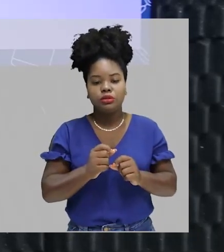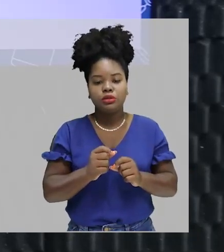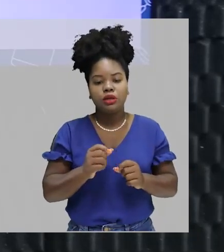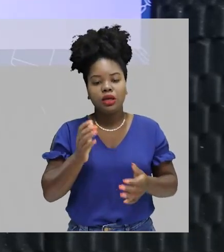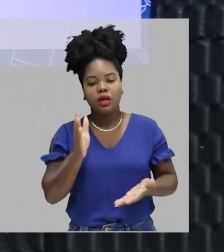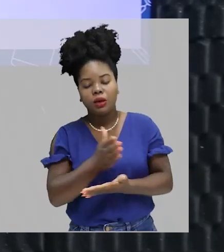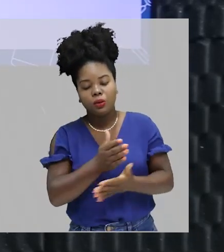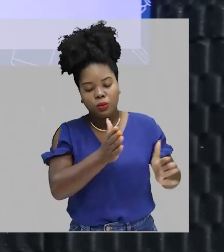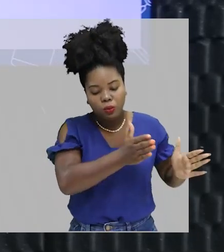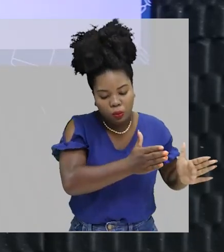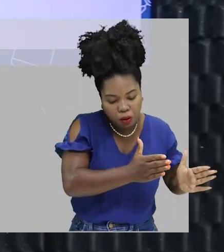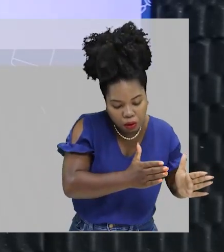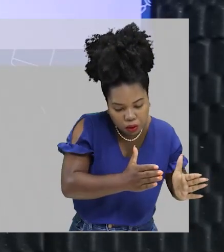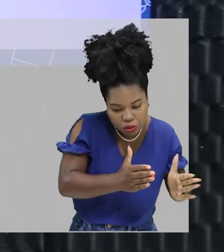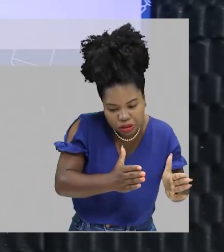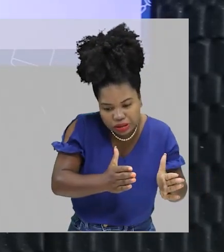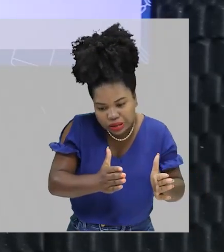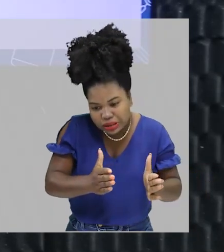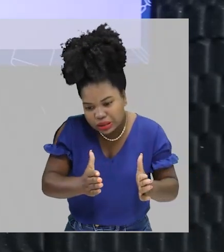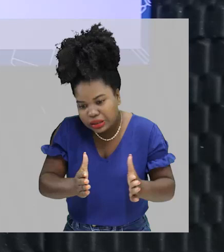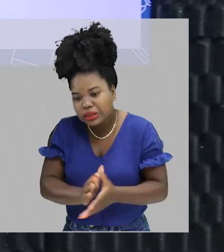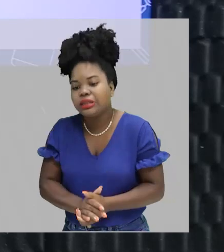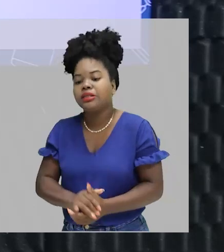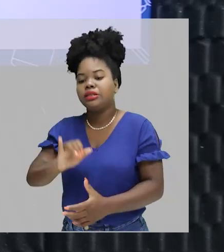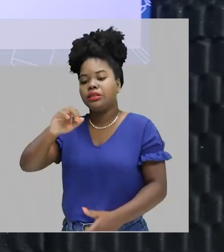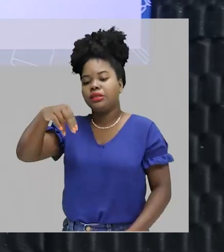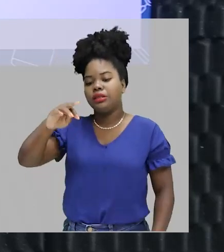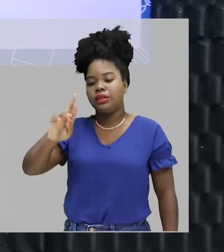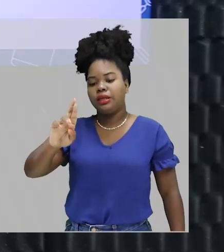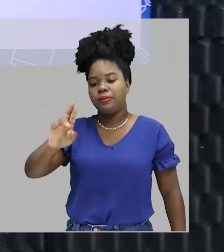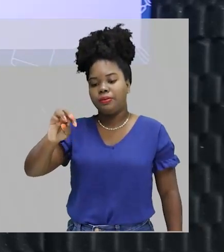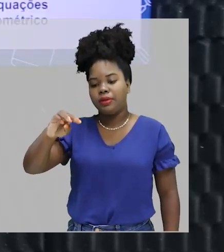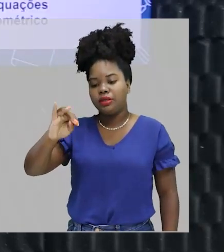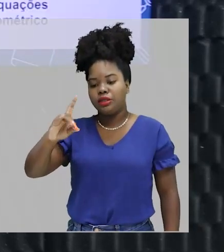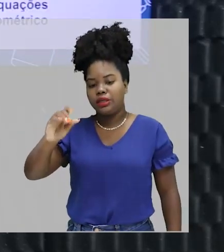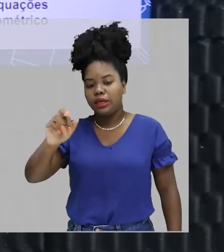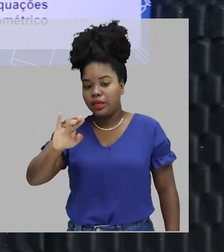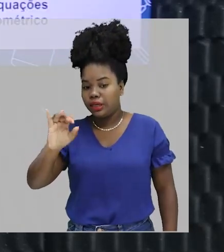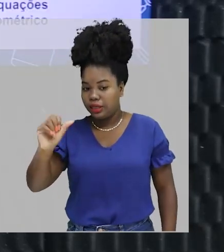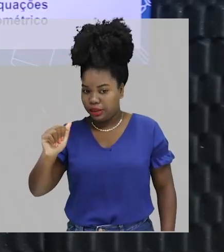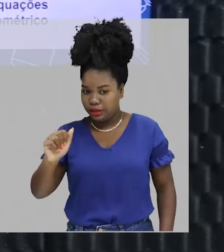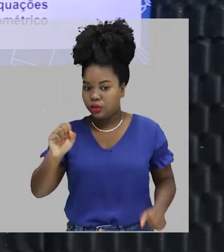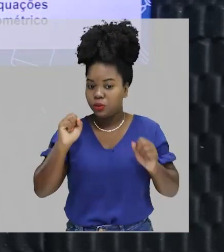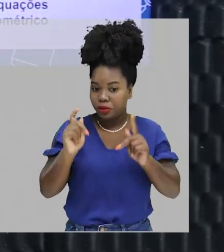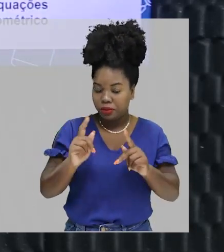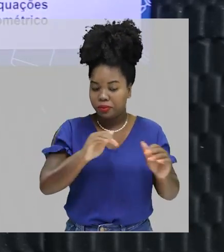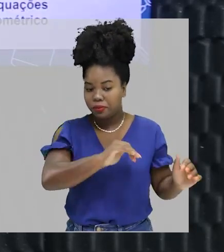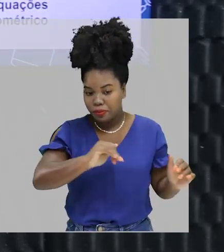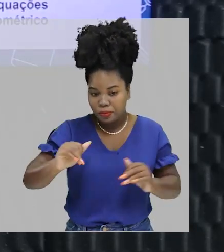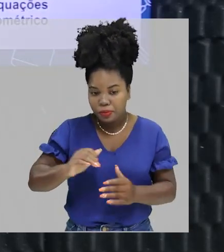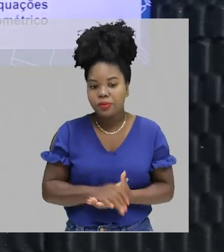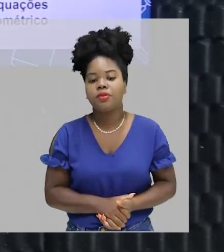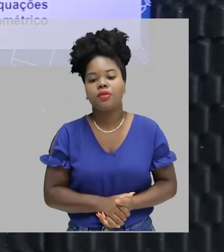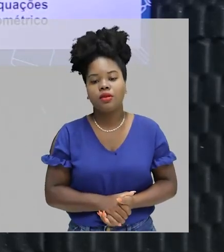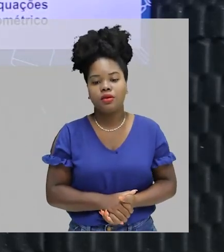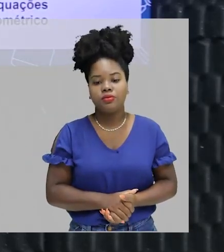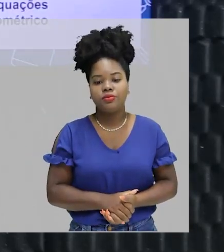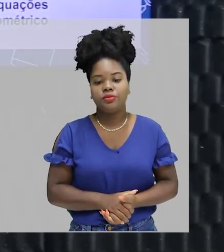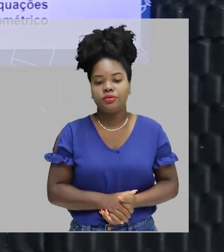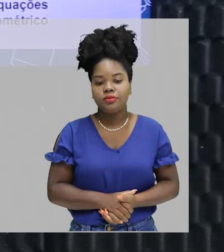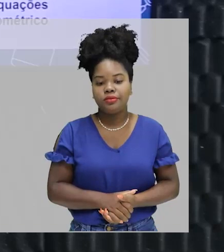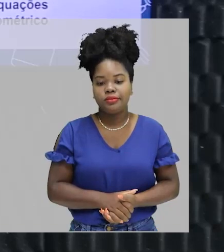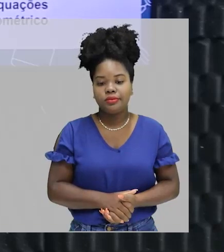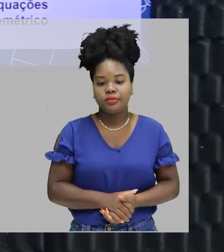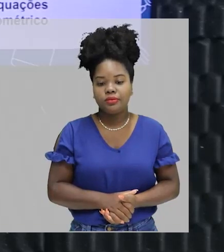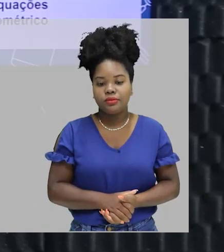seja, reações intermediárias. Pegaram, turma? Então, olha só, nós